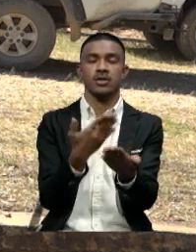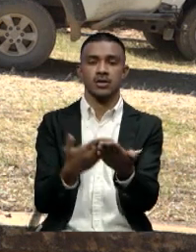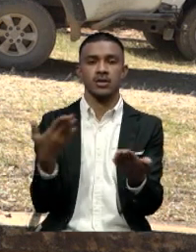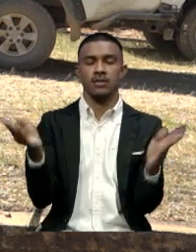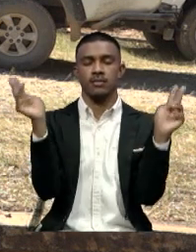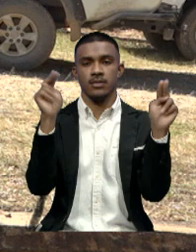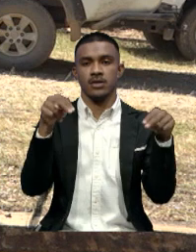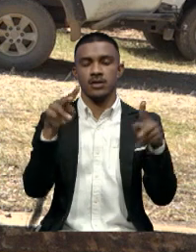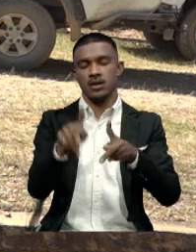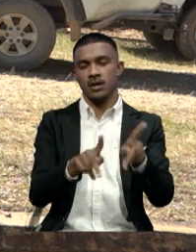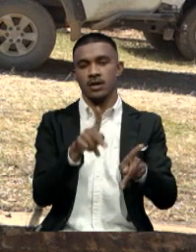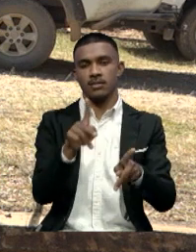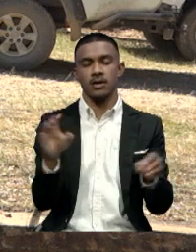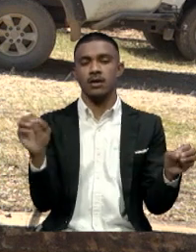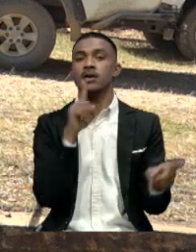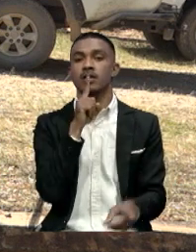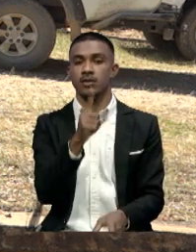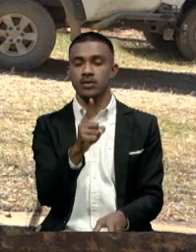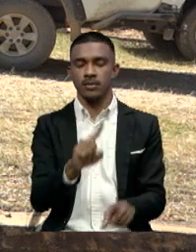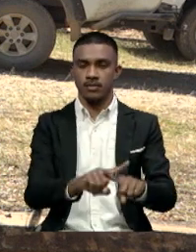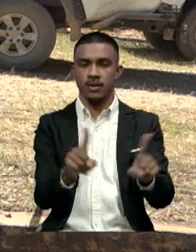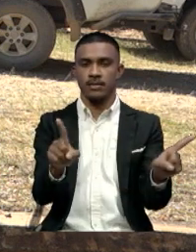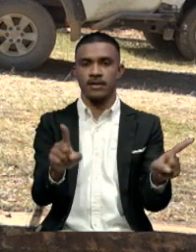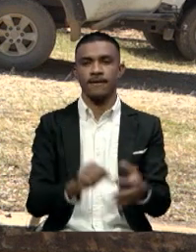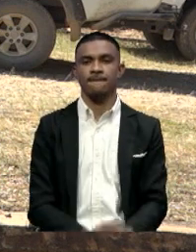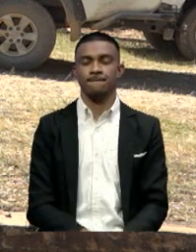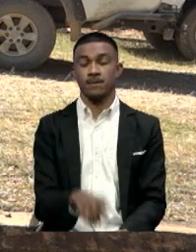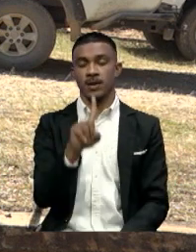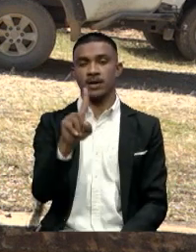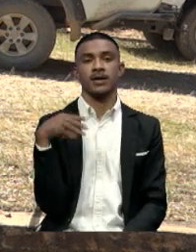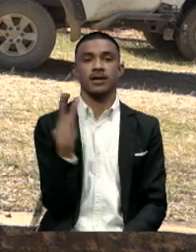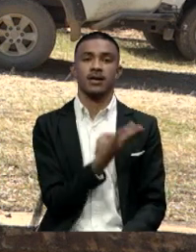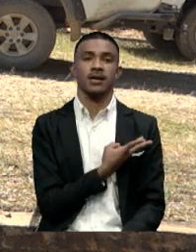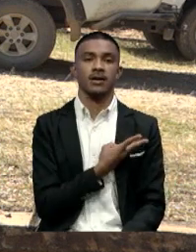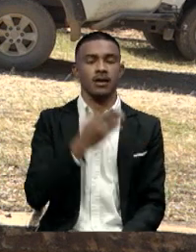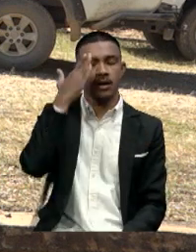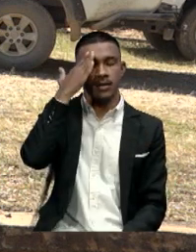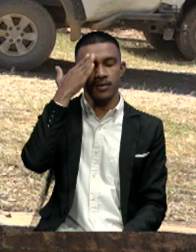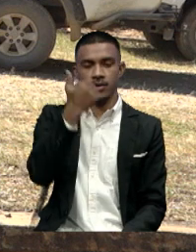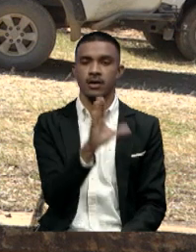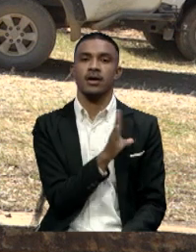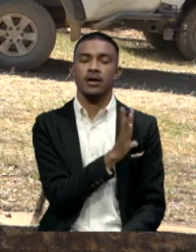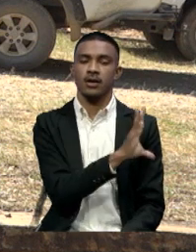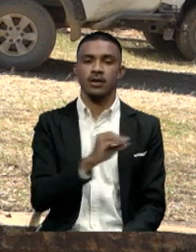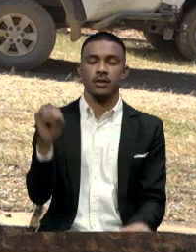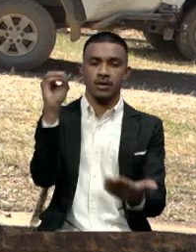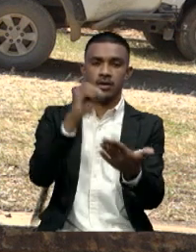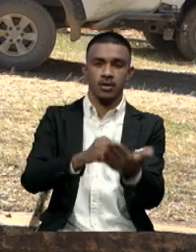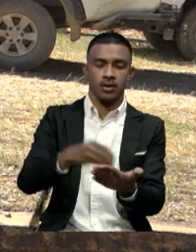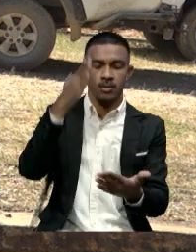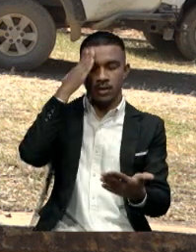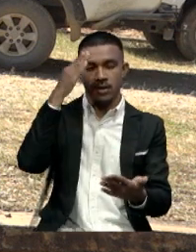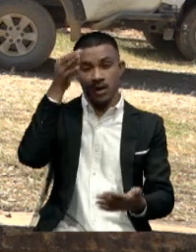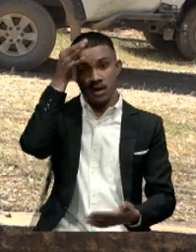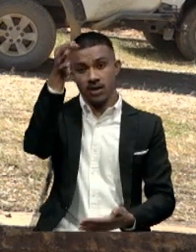precisa emma, Los tuni, mai be, ida ne, ita planu hela, ita tau hela ya plan, odi hare ba